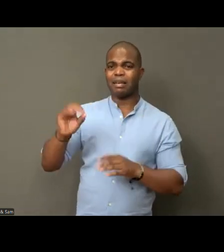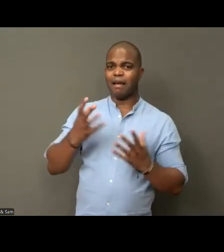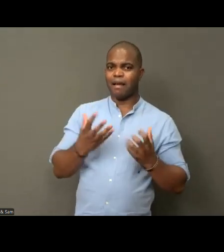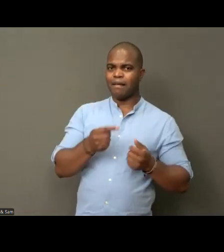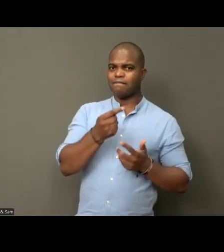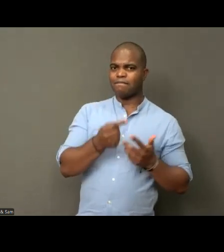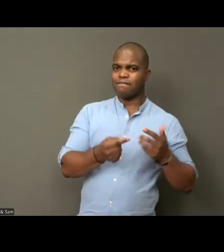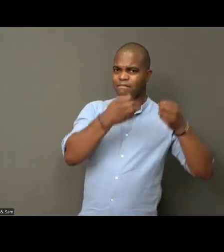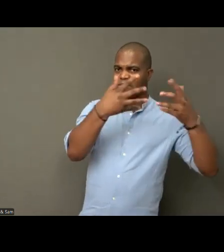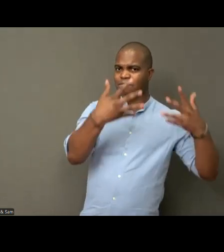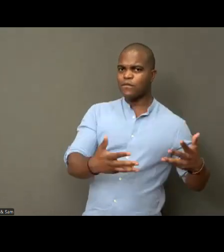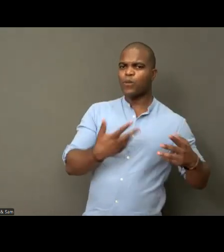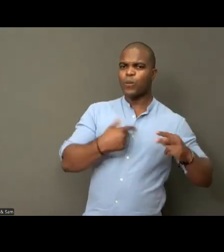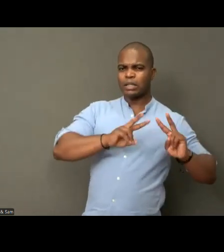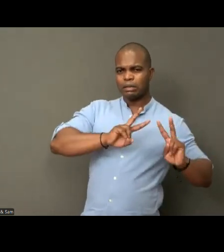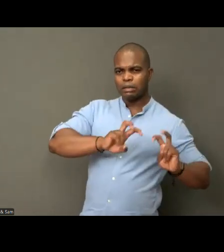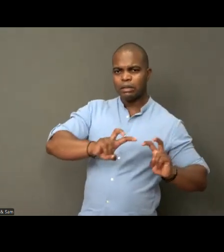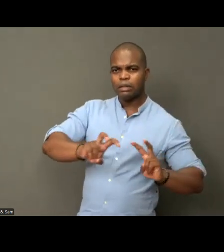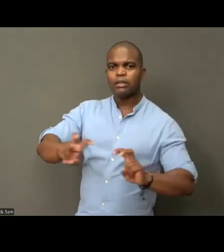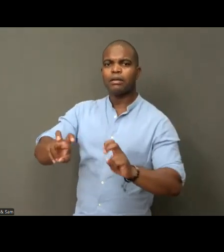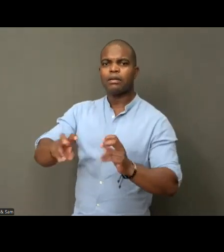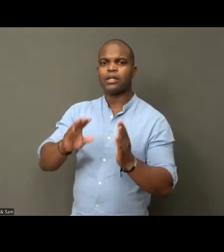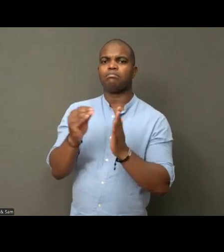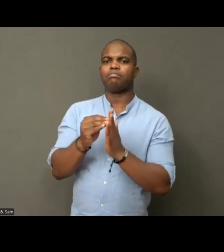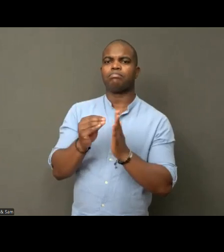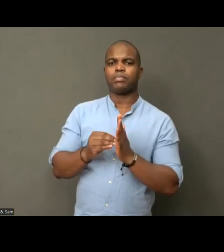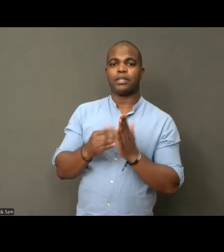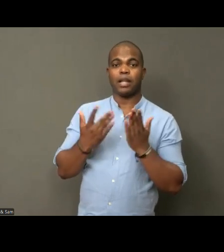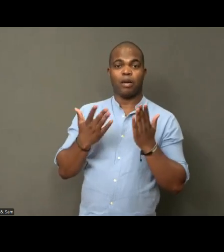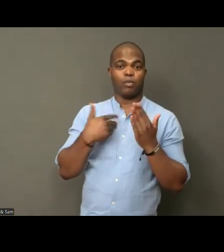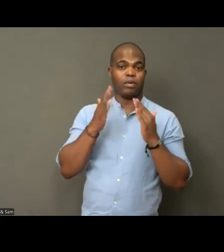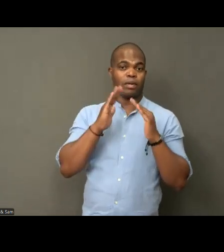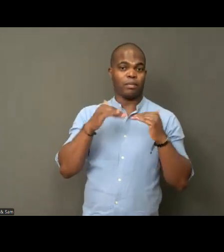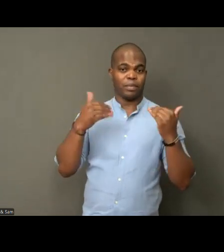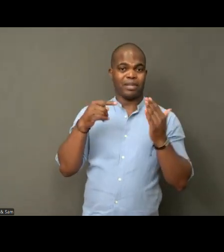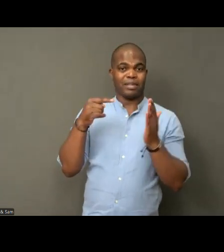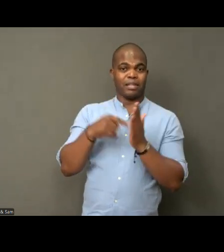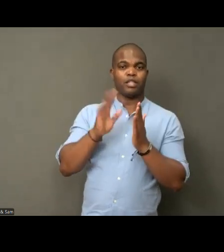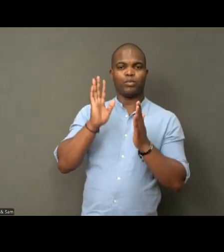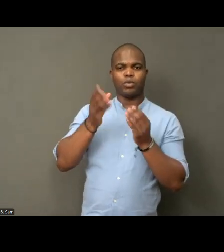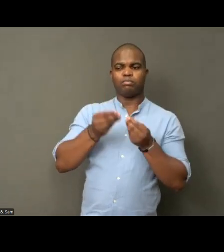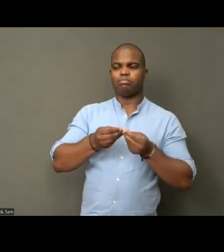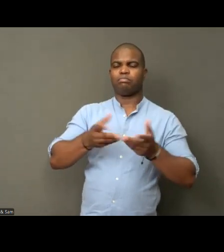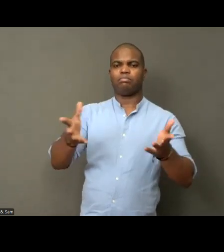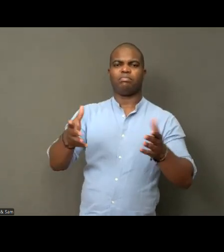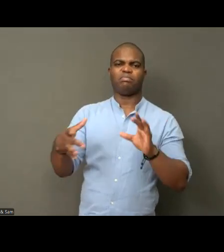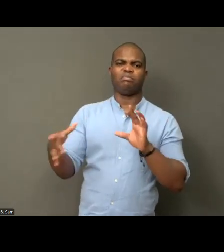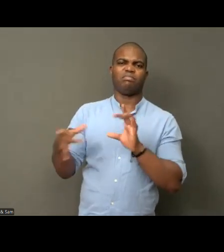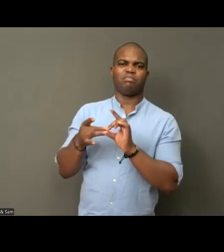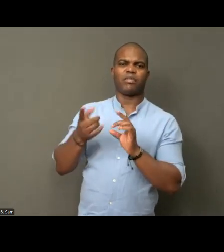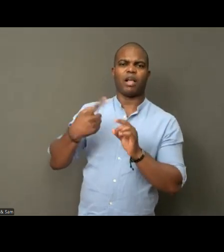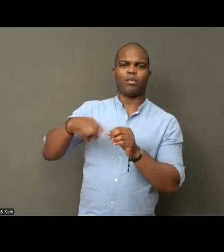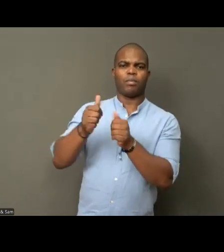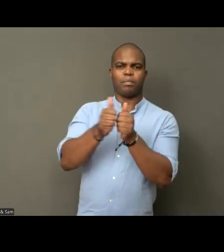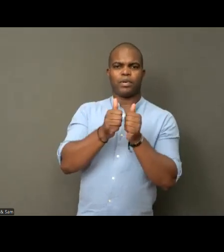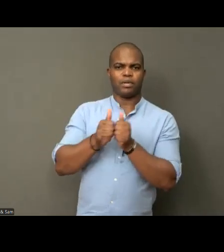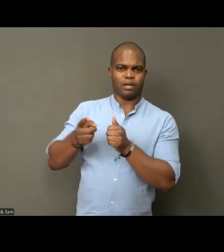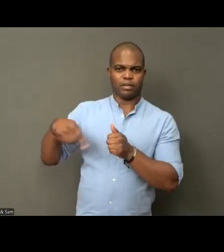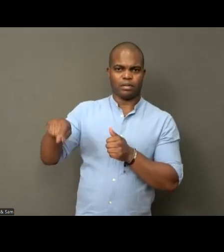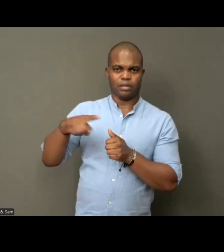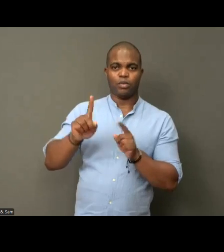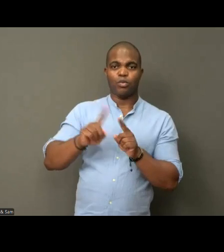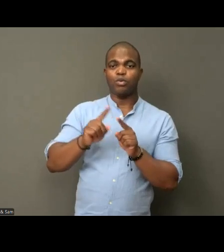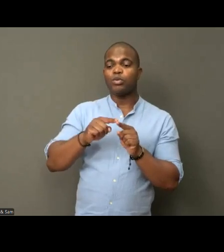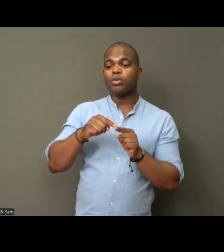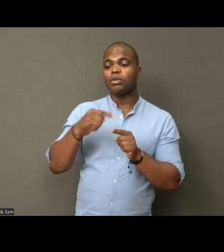temos prazer em contribuir dessa forma com nossos parceiros, como a OPAS. Também lançamos um novo programa de serovigilância,